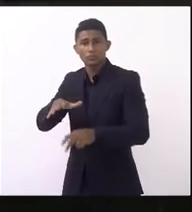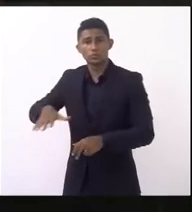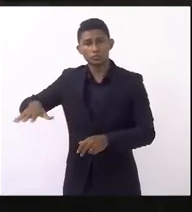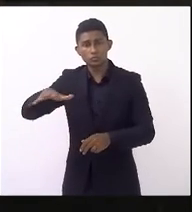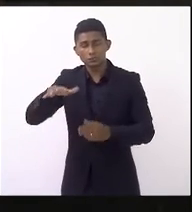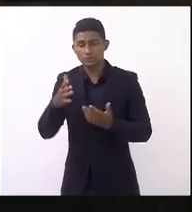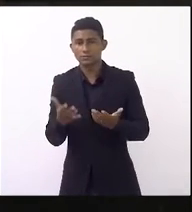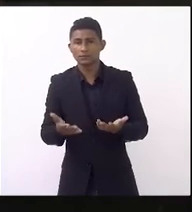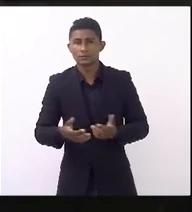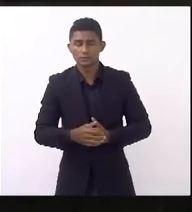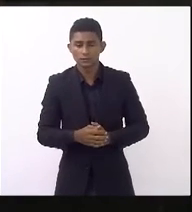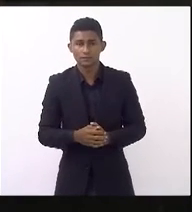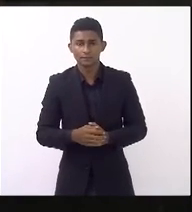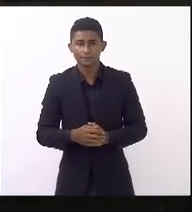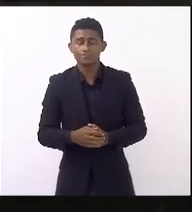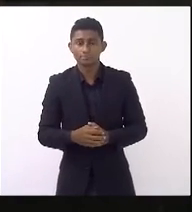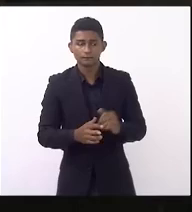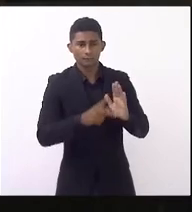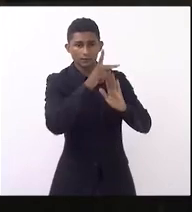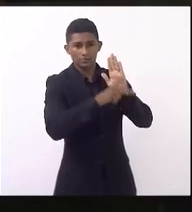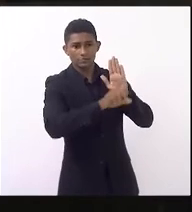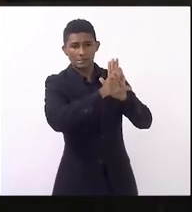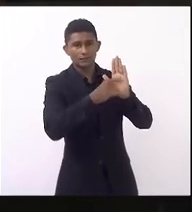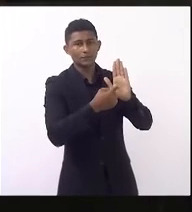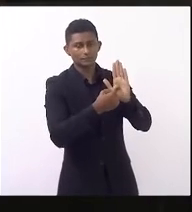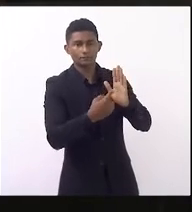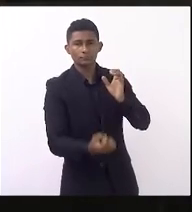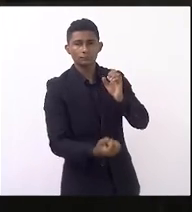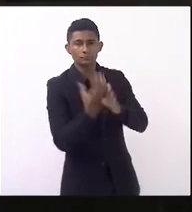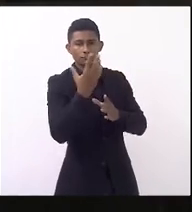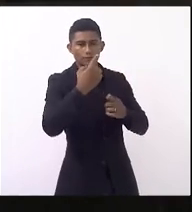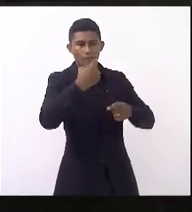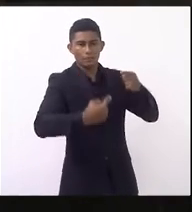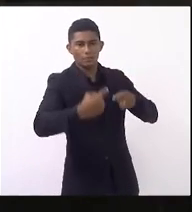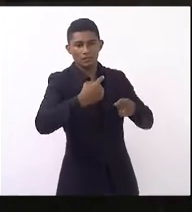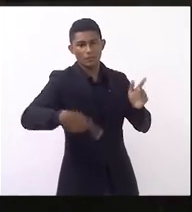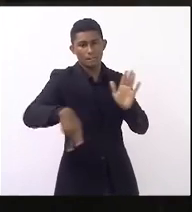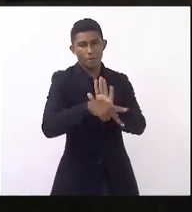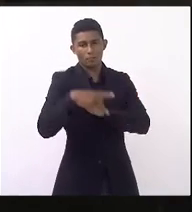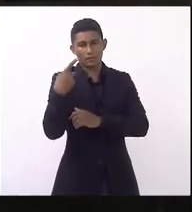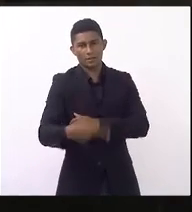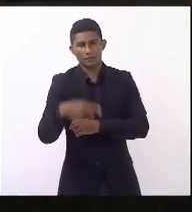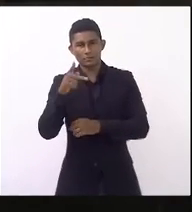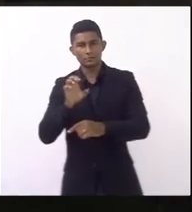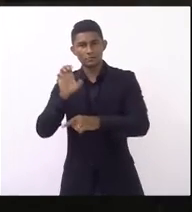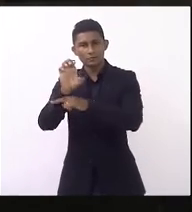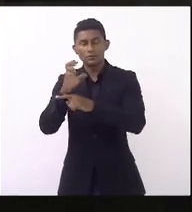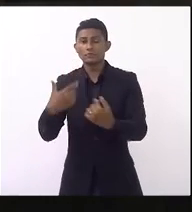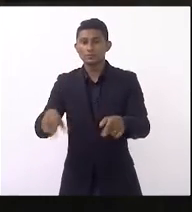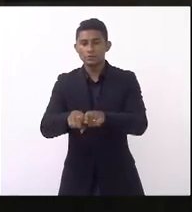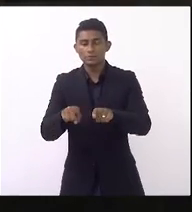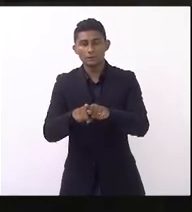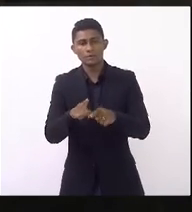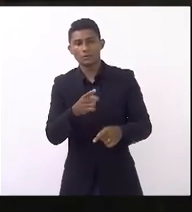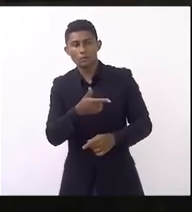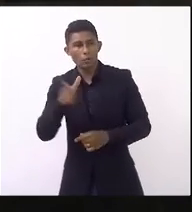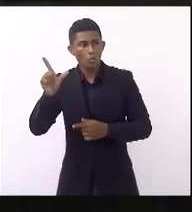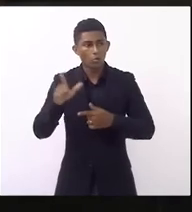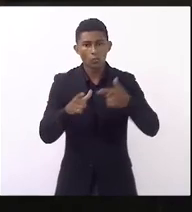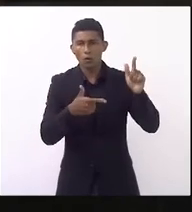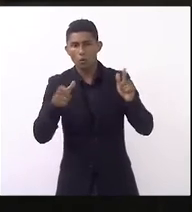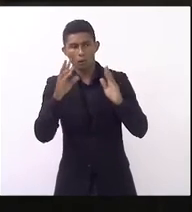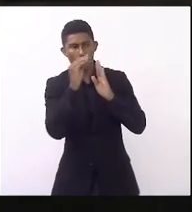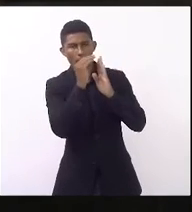presidente, esse projeto de lei cria essa política estadual também trazendo outros elementos